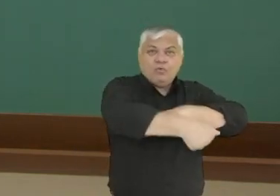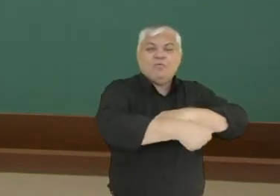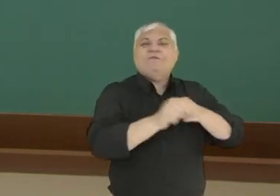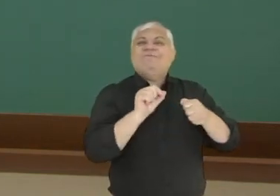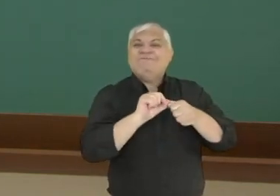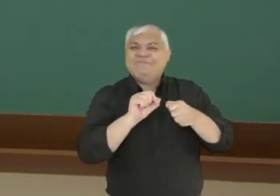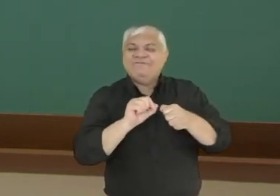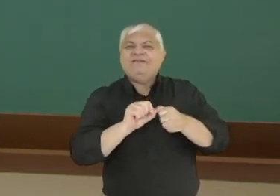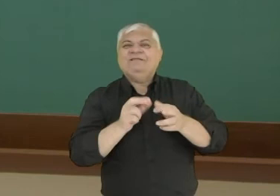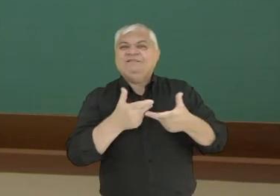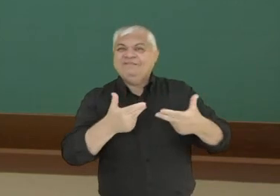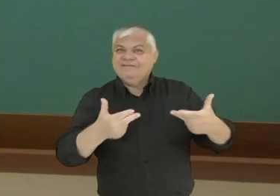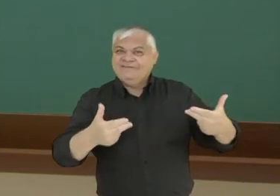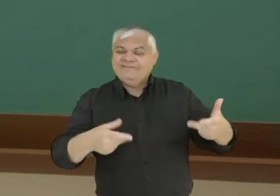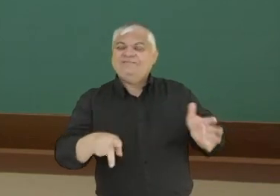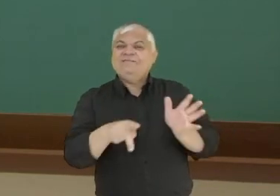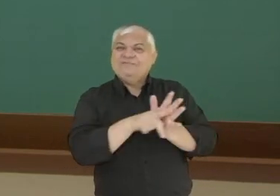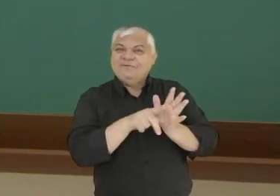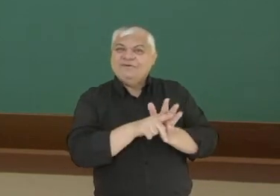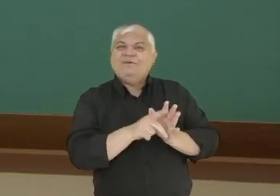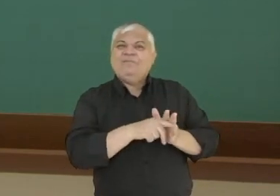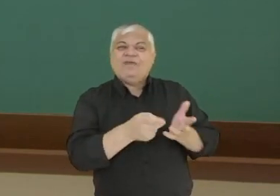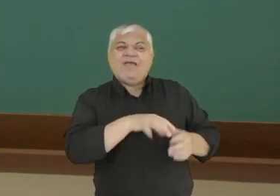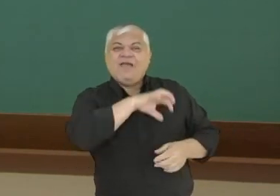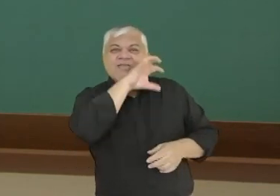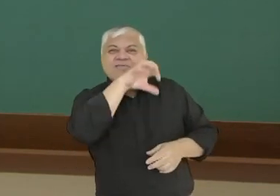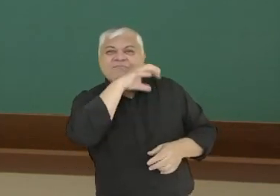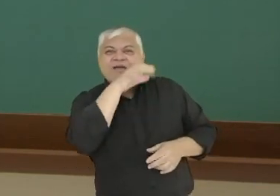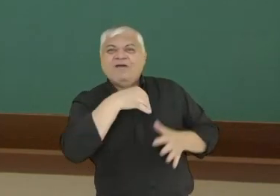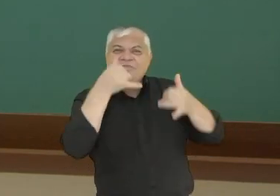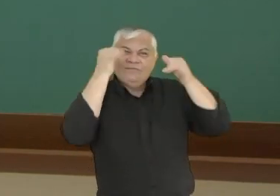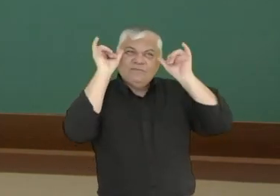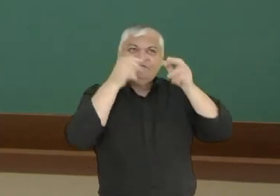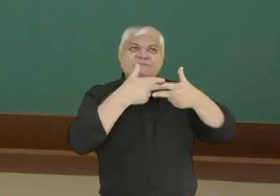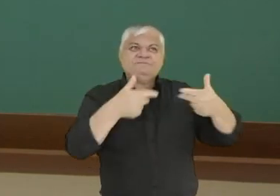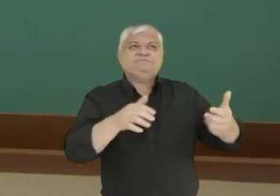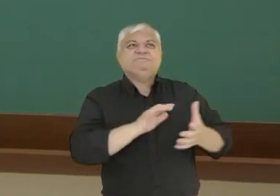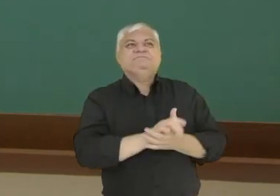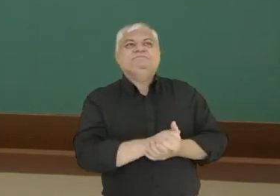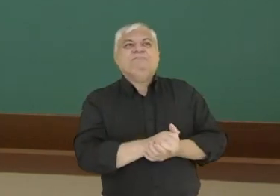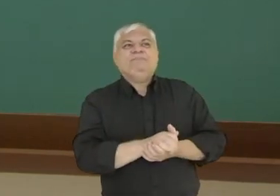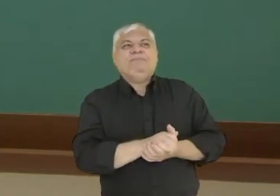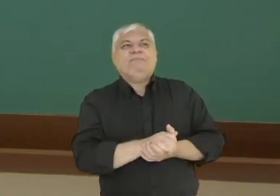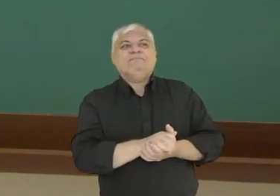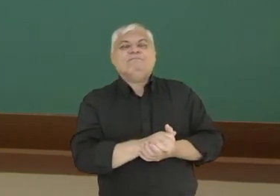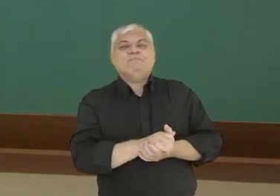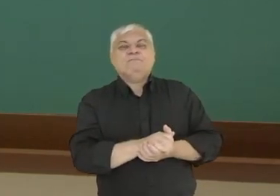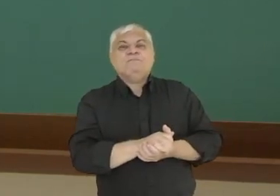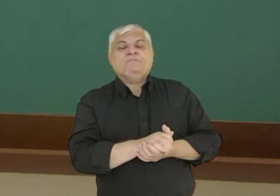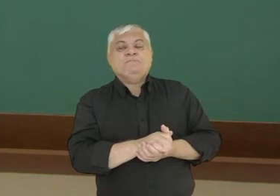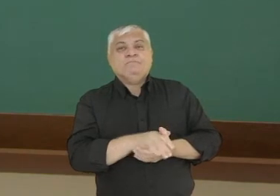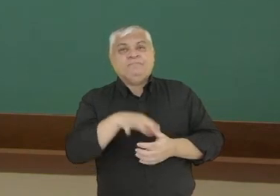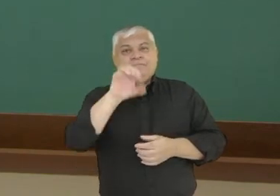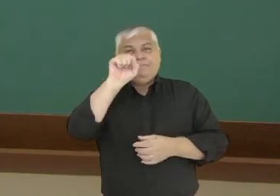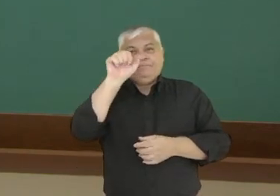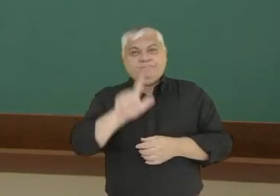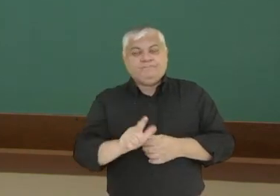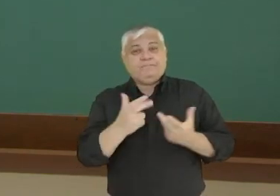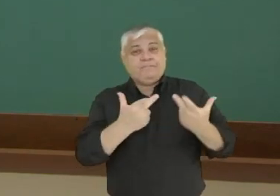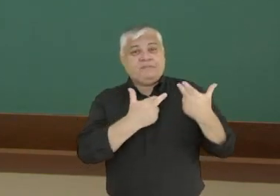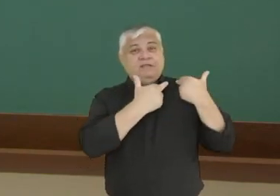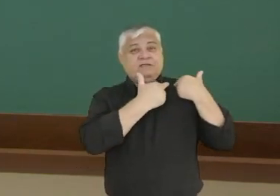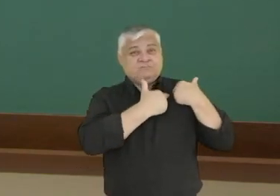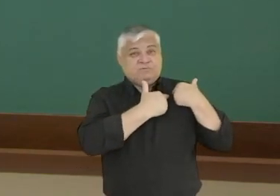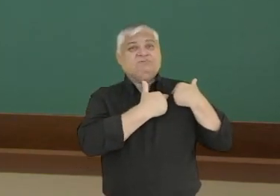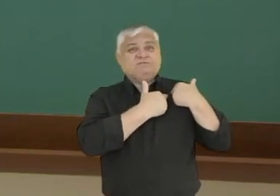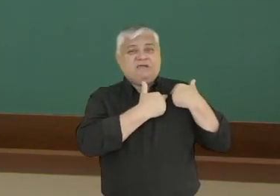vêm dessa atividade ali de pecuária de criação de animais certo a região sul é responsável por quase a